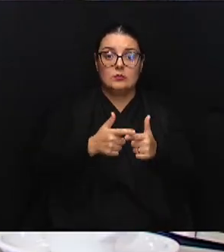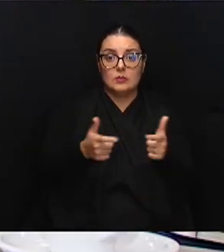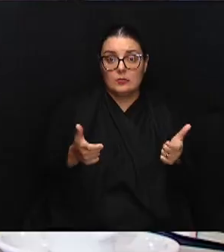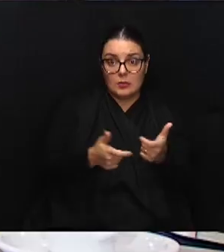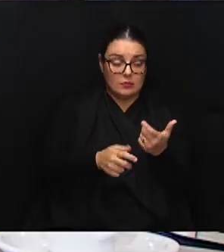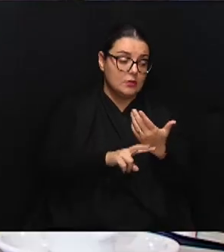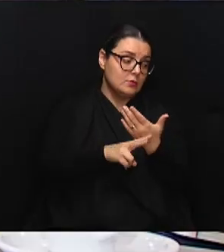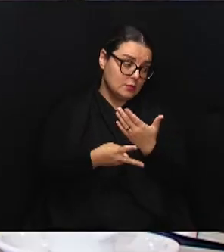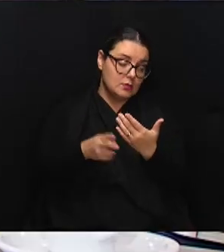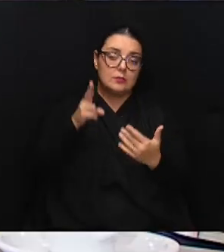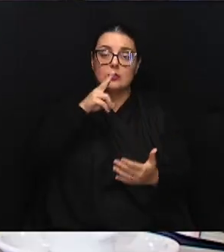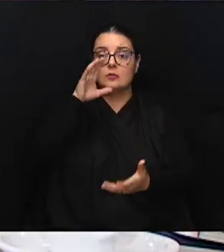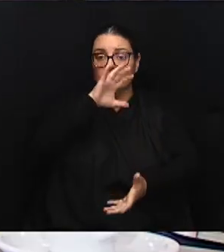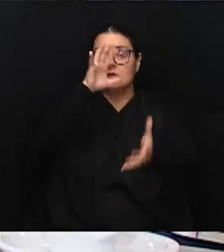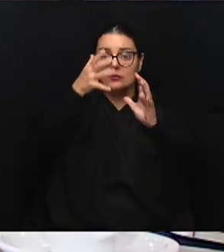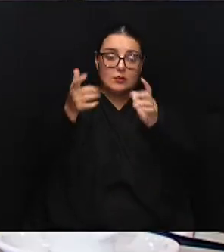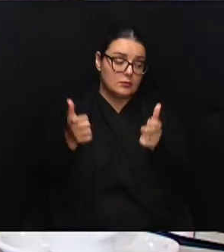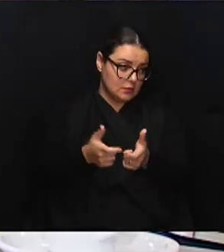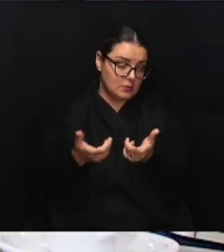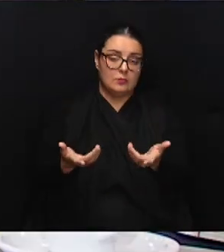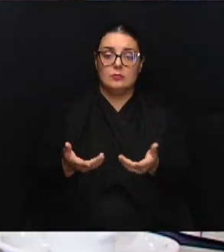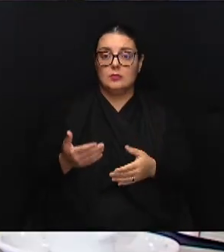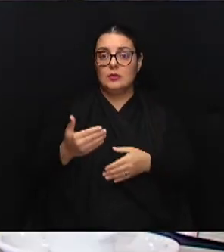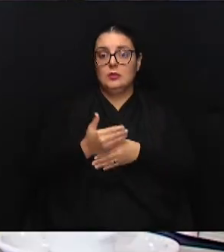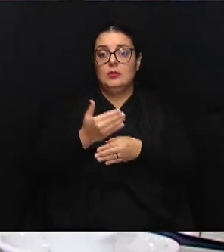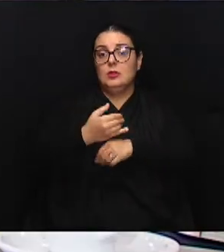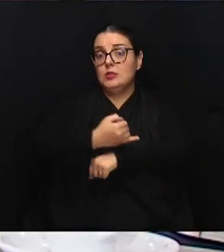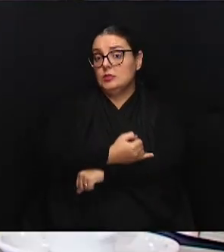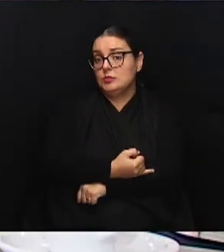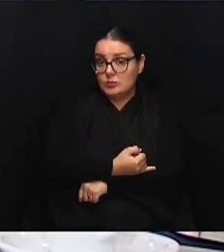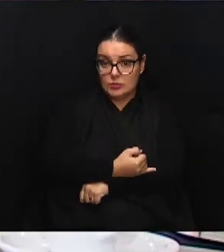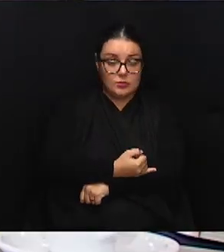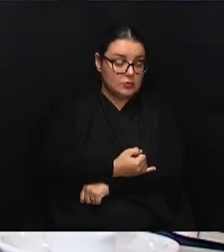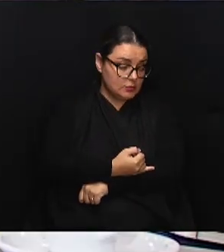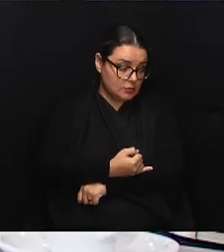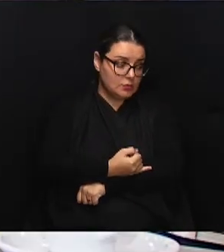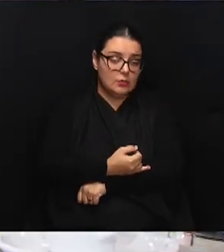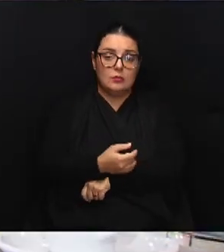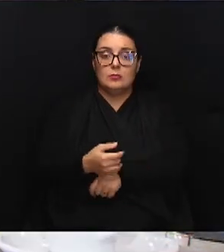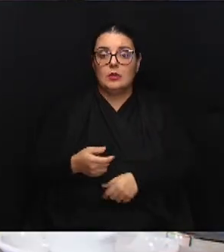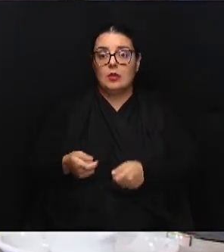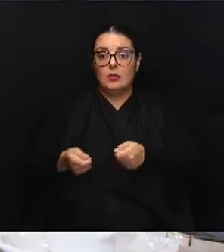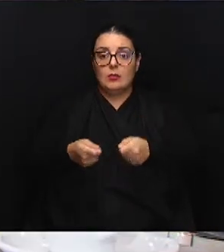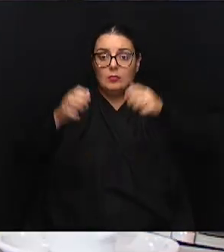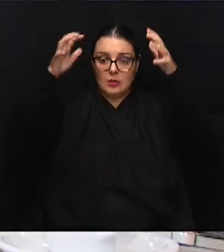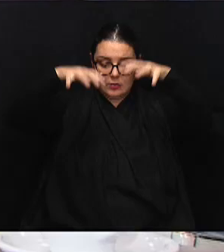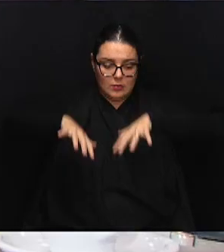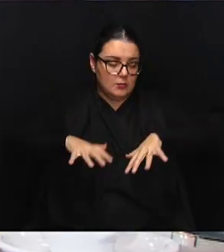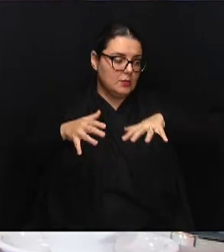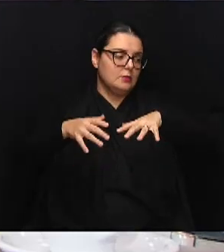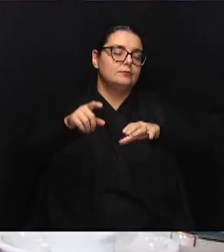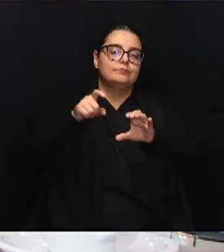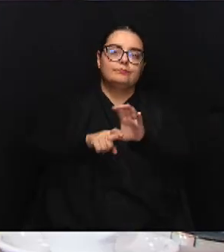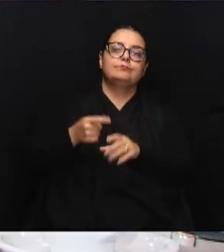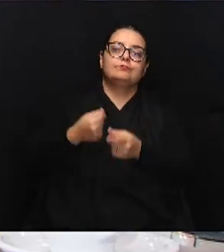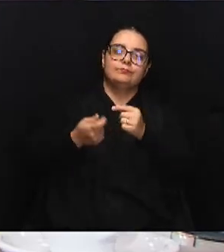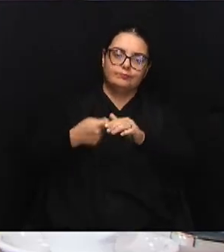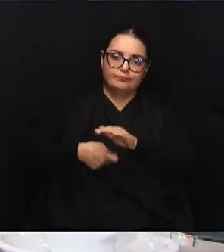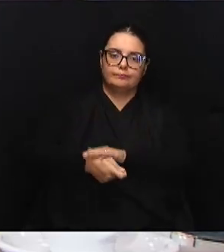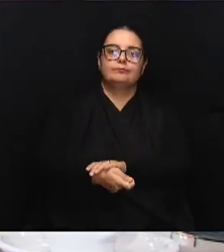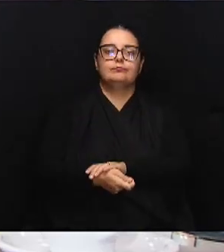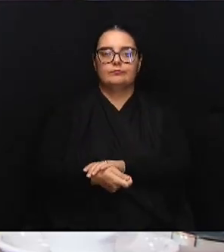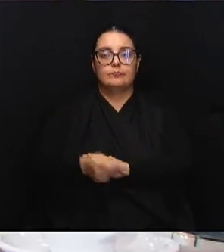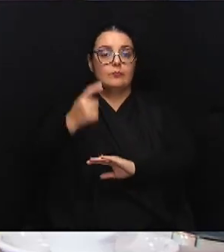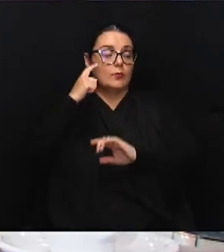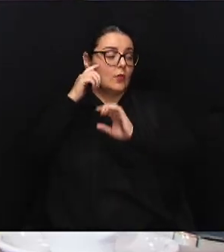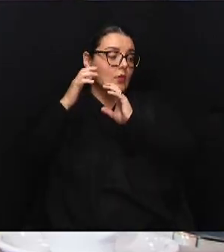efeitos das emergências climáticas, né, por exemplo, as obras de infraestrutura para conter as enchentes depende de investimento e é preciso